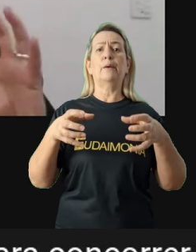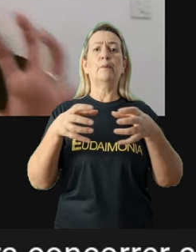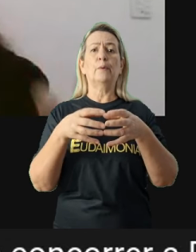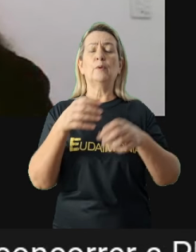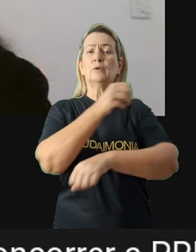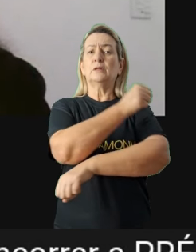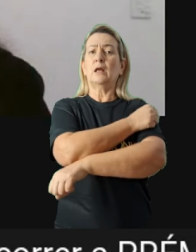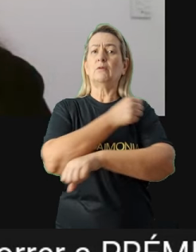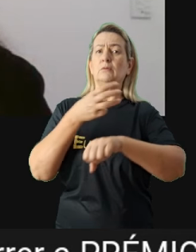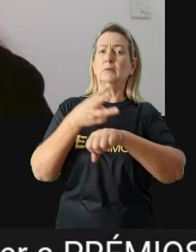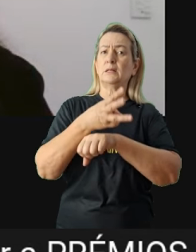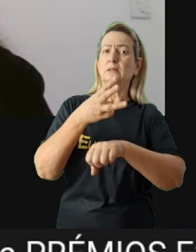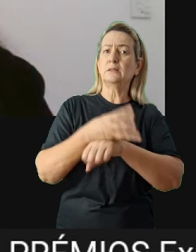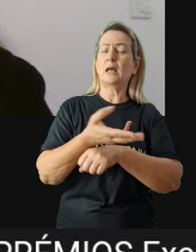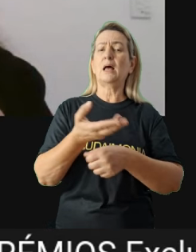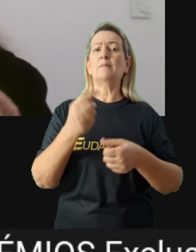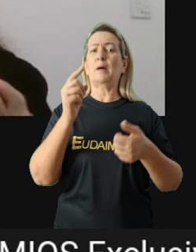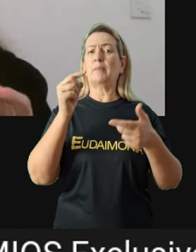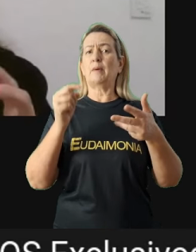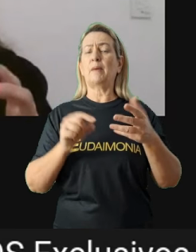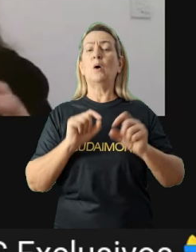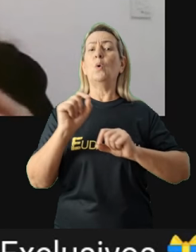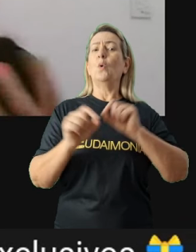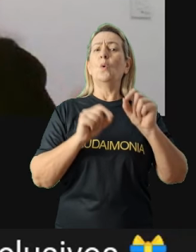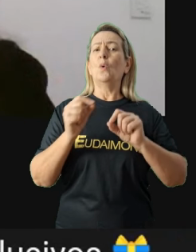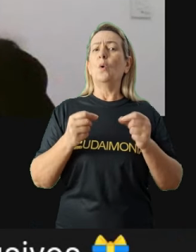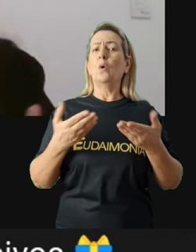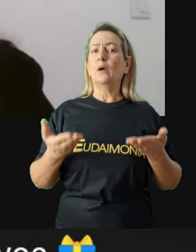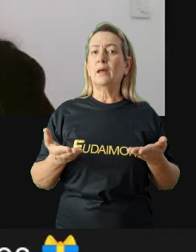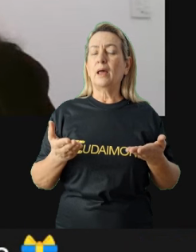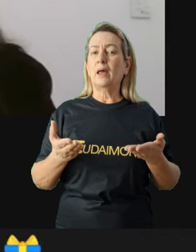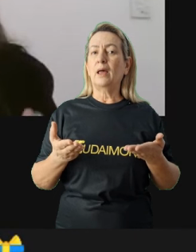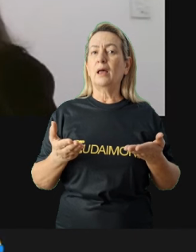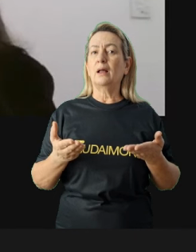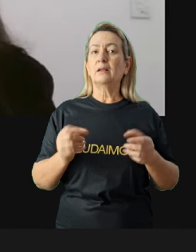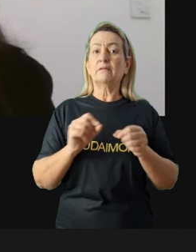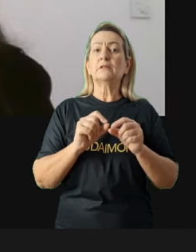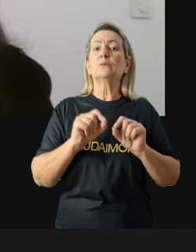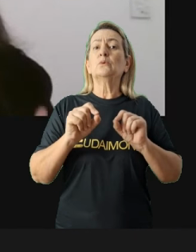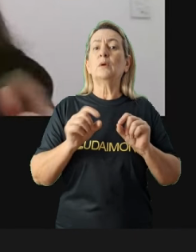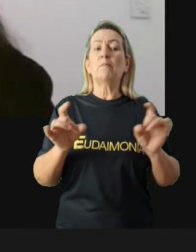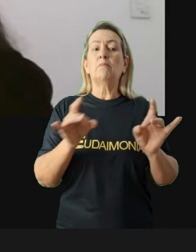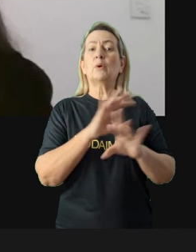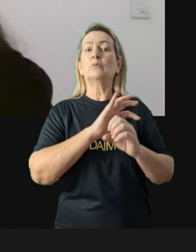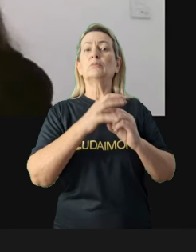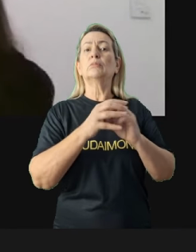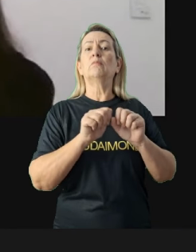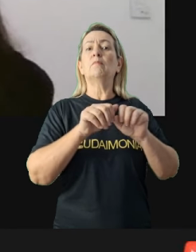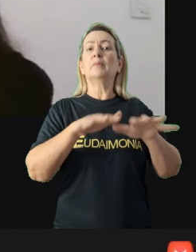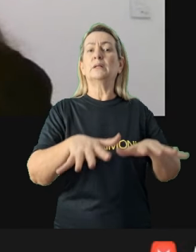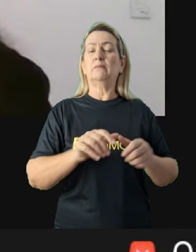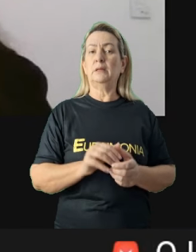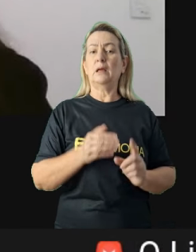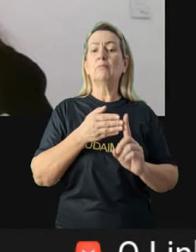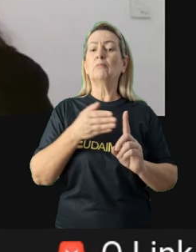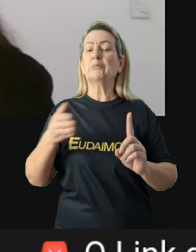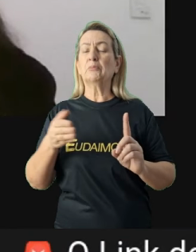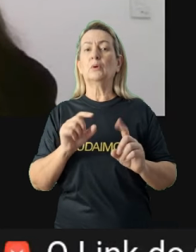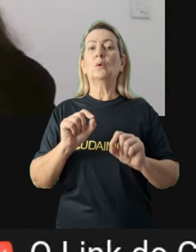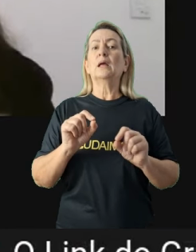padrões de aprendizado em grupos determinados de aluno e tal. O que as instituições estão fazendo nesse sentido? E isso é uma provocação para um outro